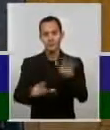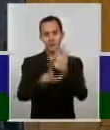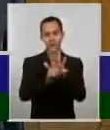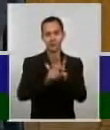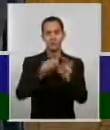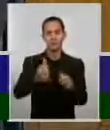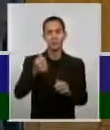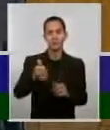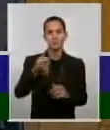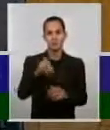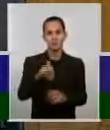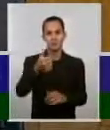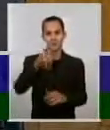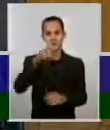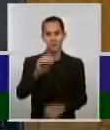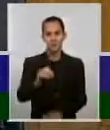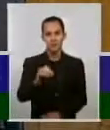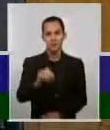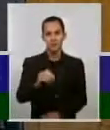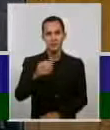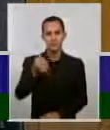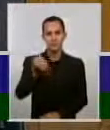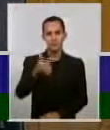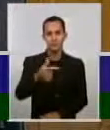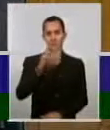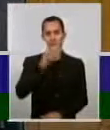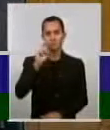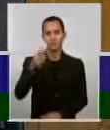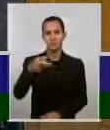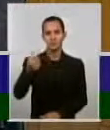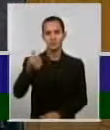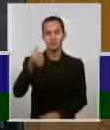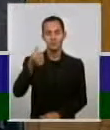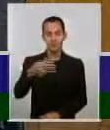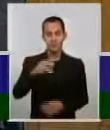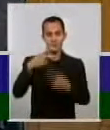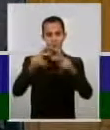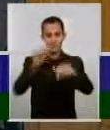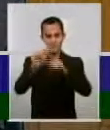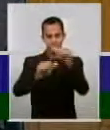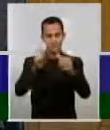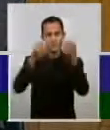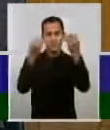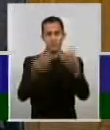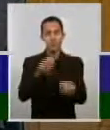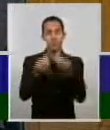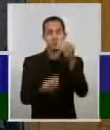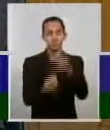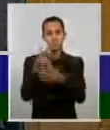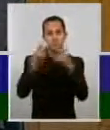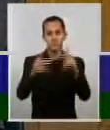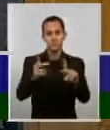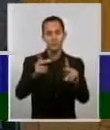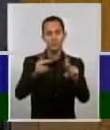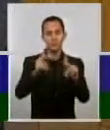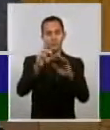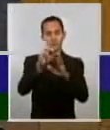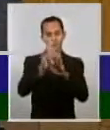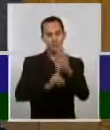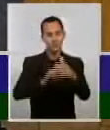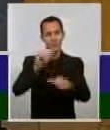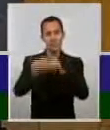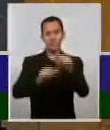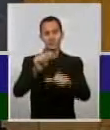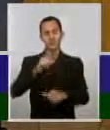número 11.610, de 12 de dezembro de 2013, e suas alterações que passam a vigorar com as